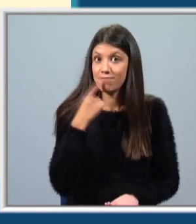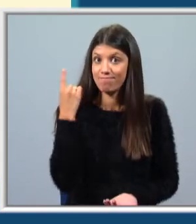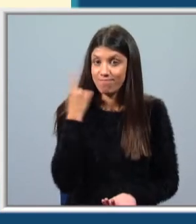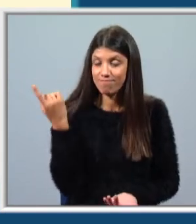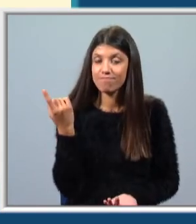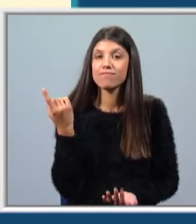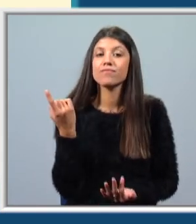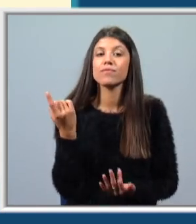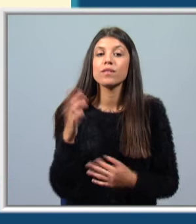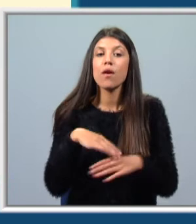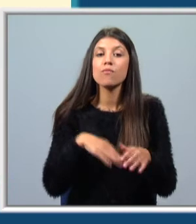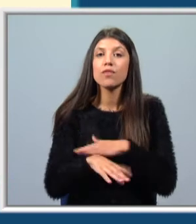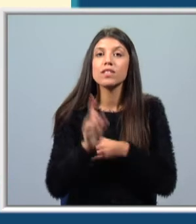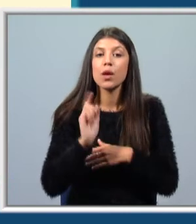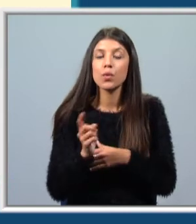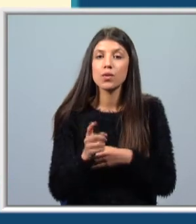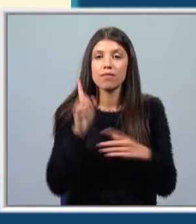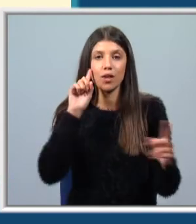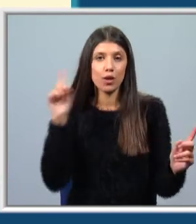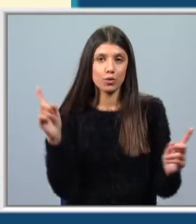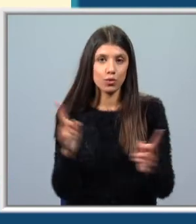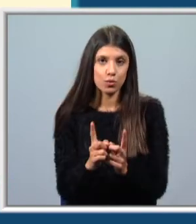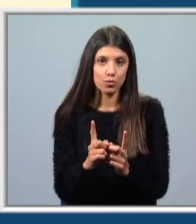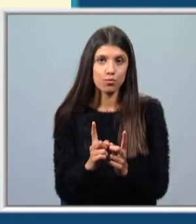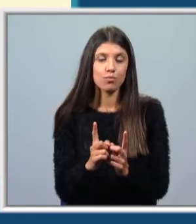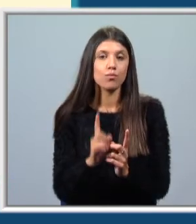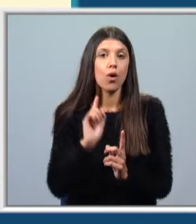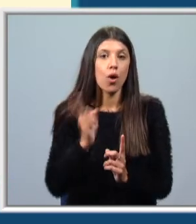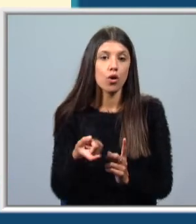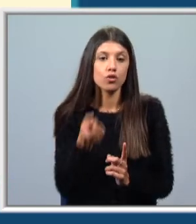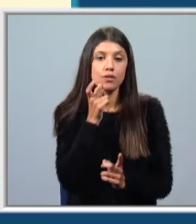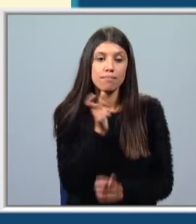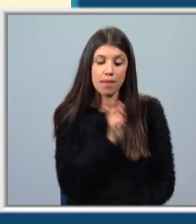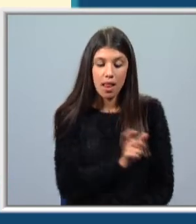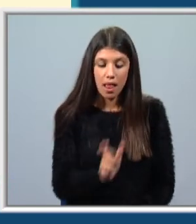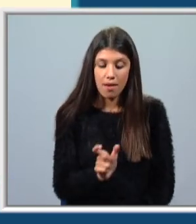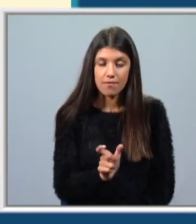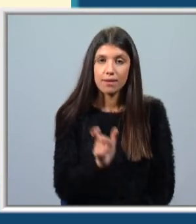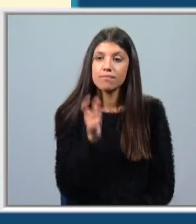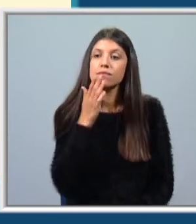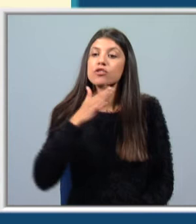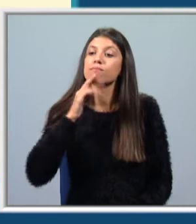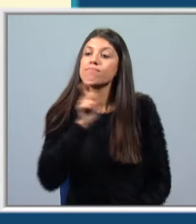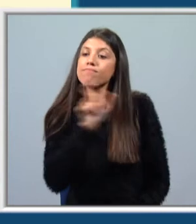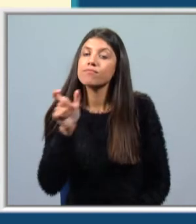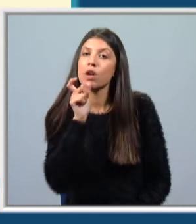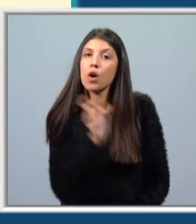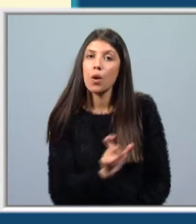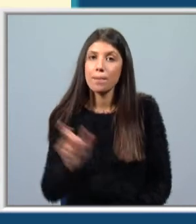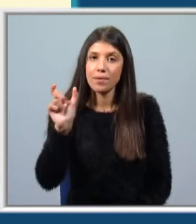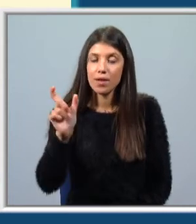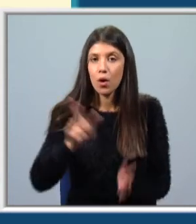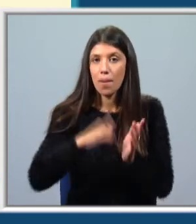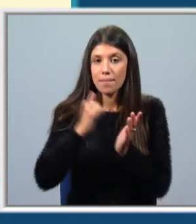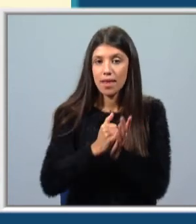vamos aqui fazer um pequeno resumo que completando os espaços. Já sabem, temos